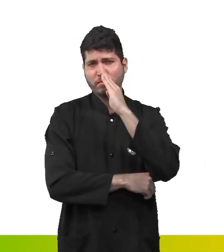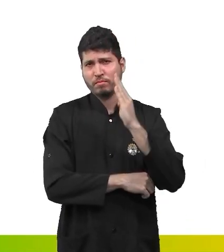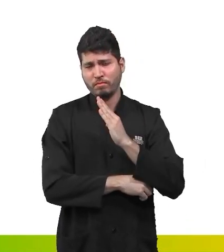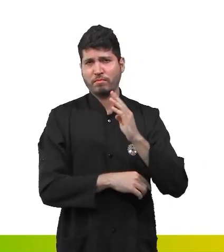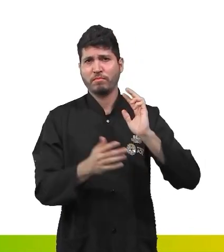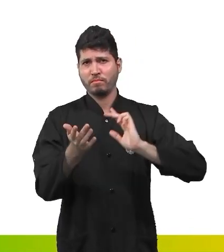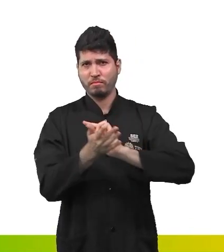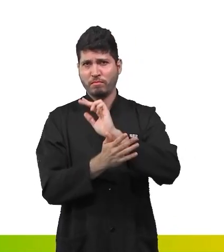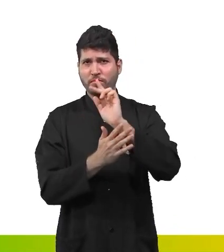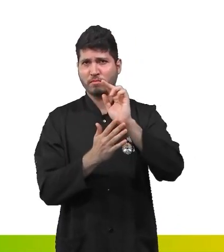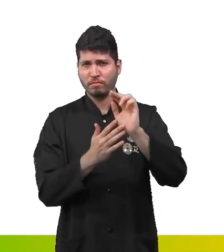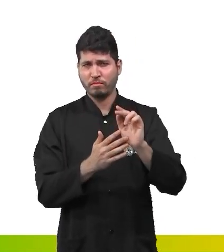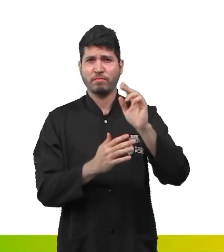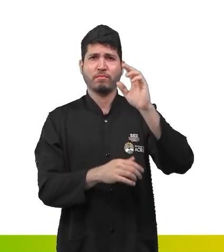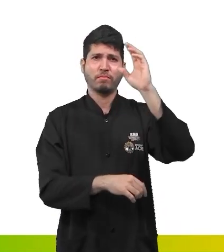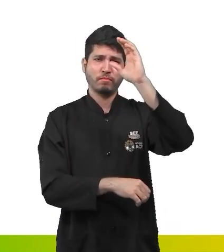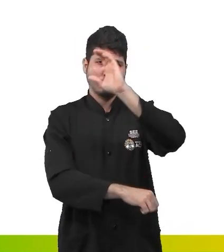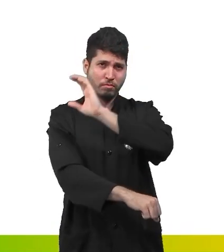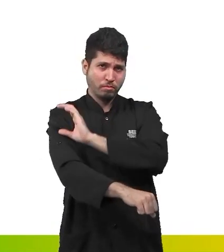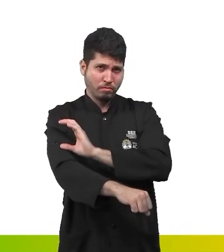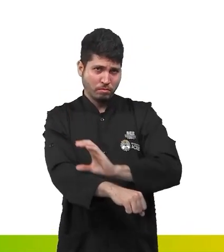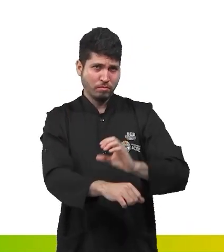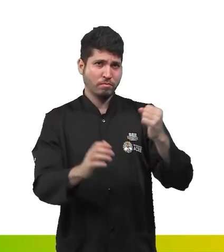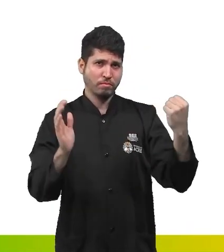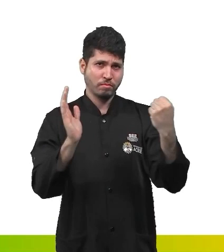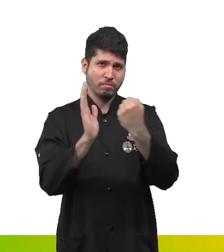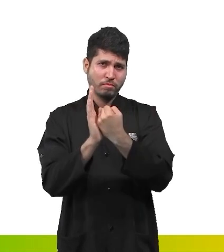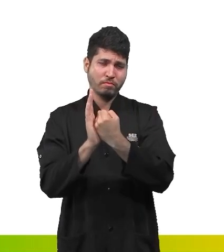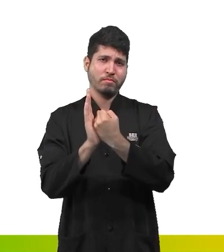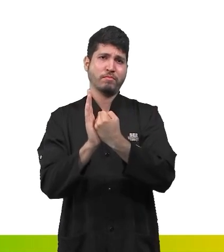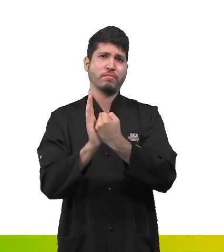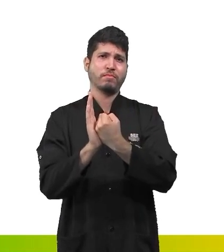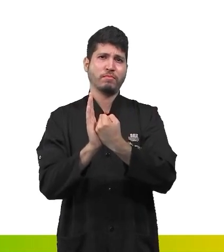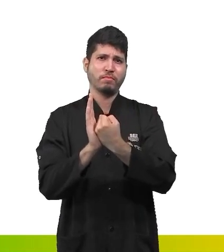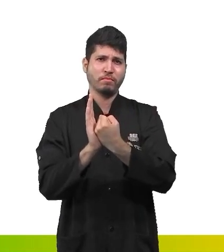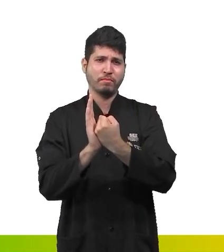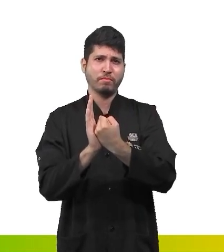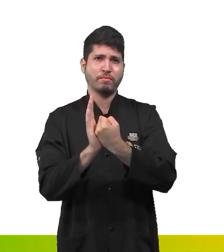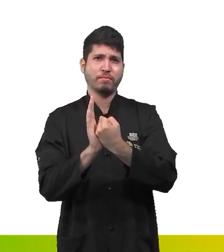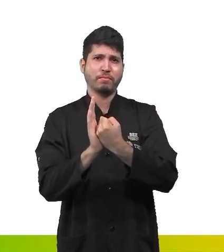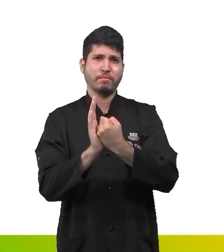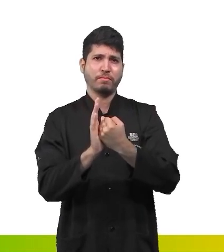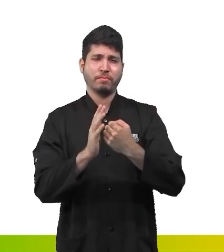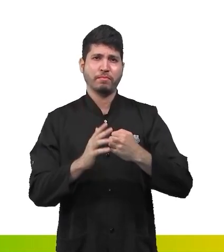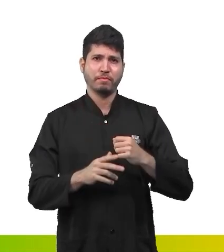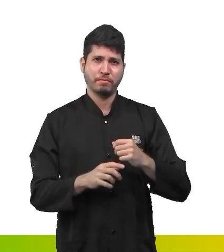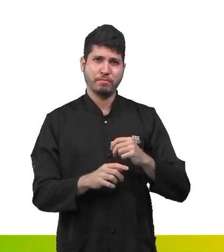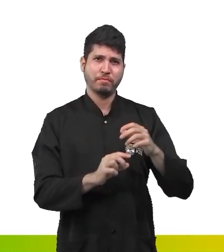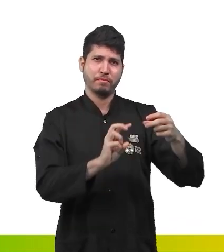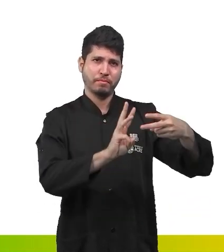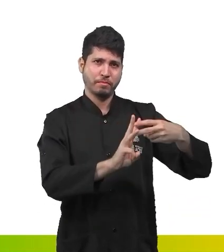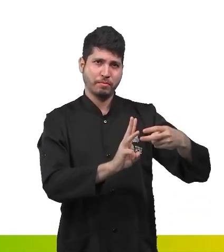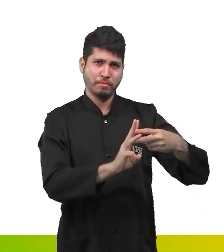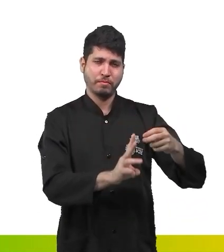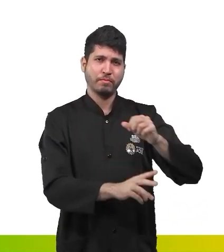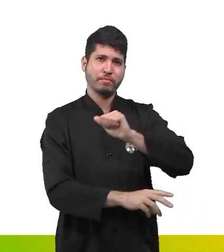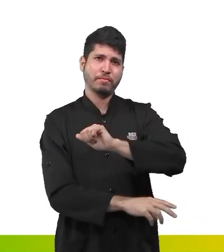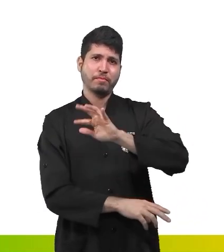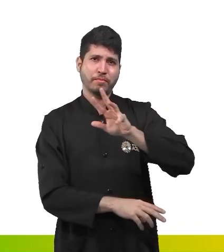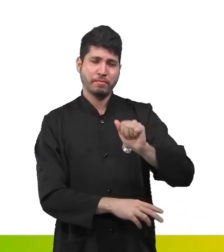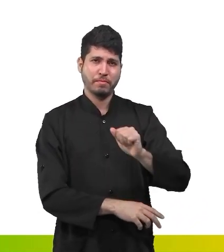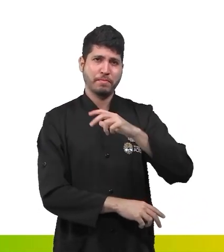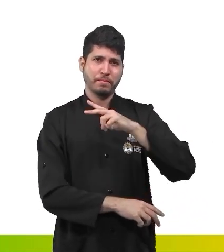a diversidade cultural, marcada pela contribuição de povos indígenas, africanos e